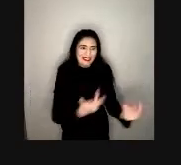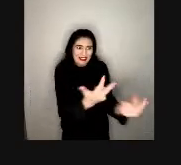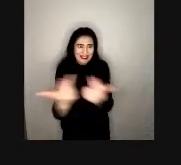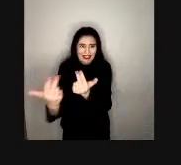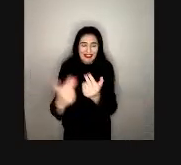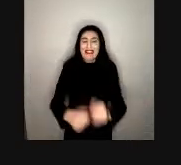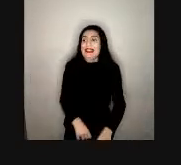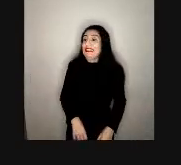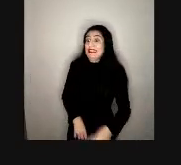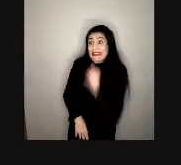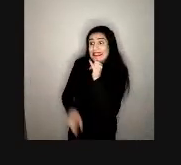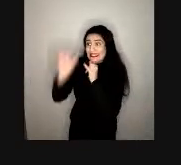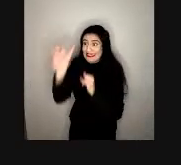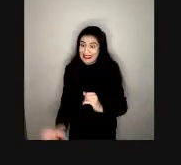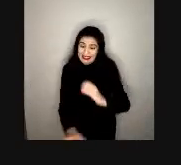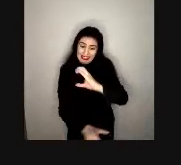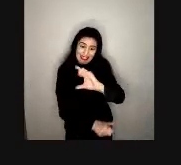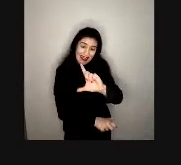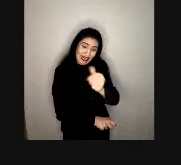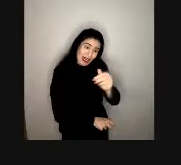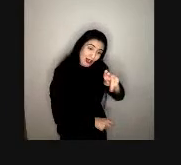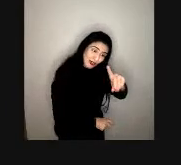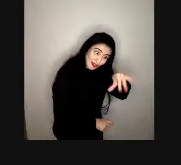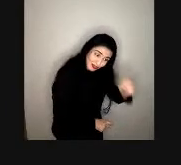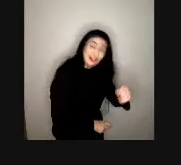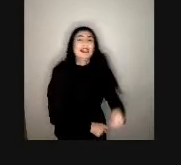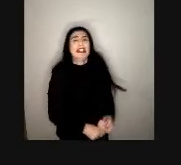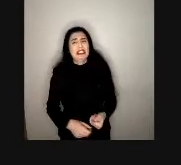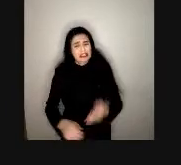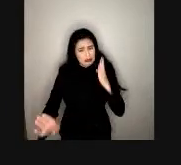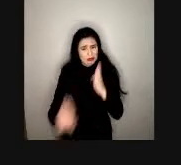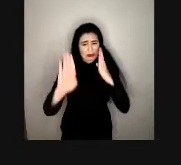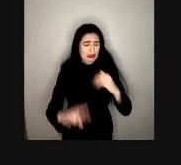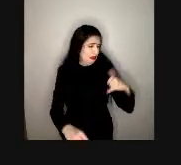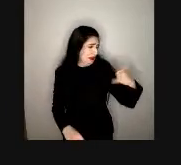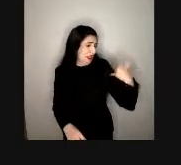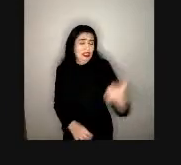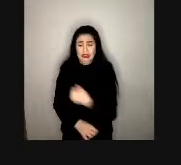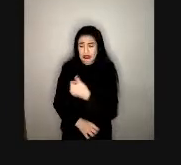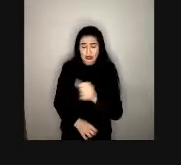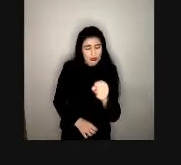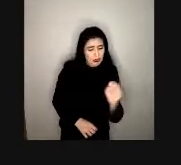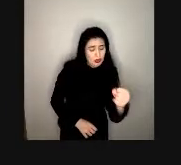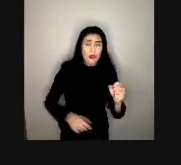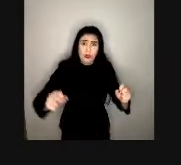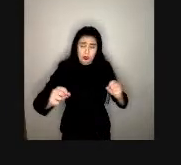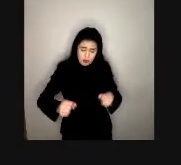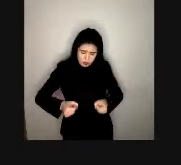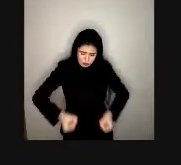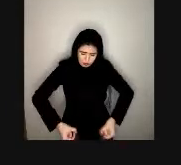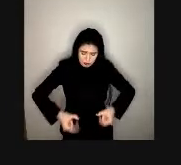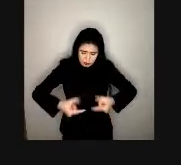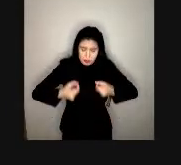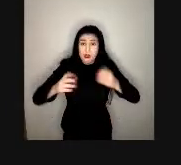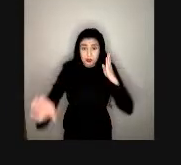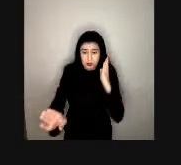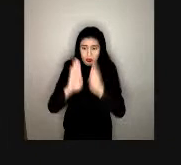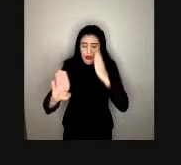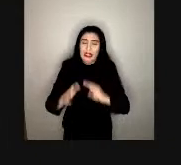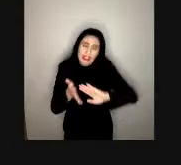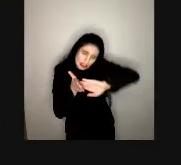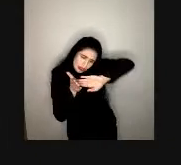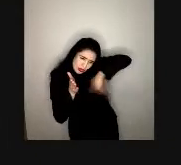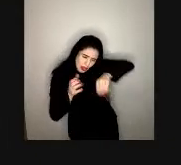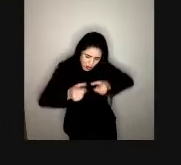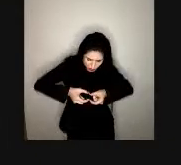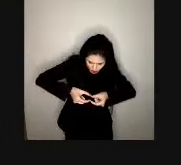que teve o diagnóstico quando ela tinha 18 anos, e aí ela começou a tirar um nódulo, tinha que